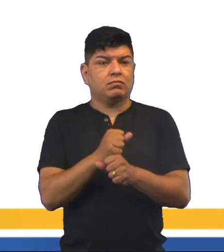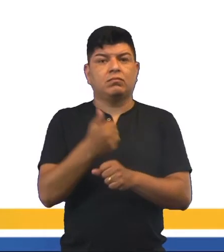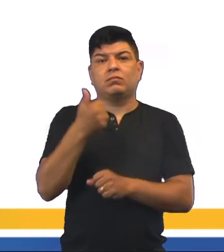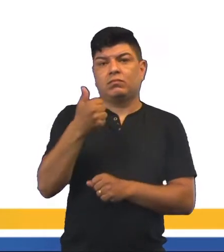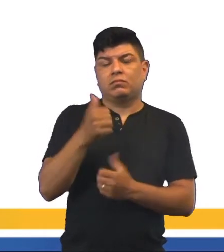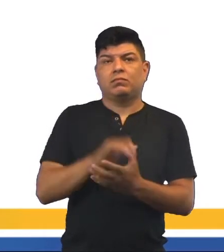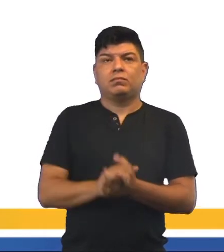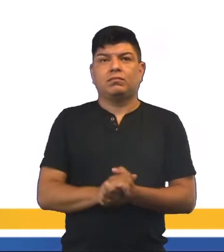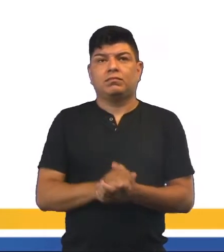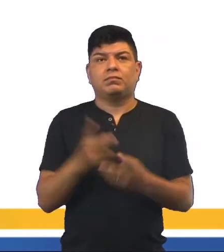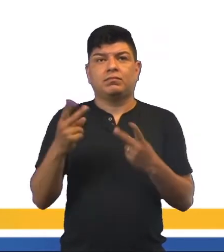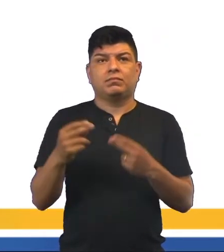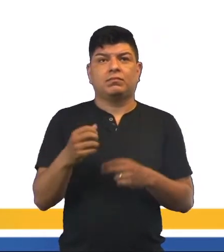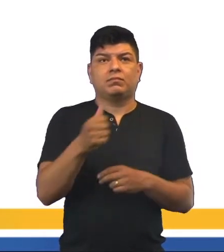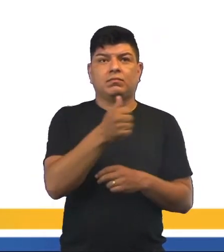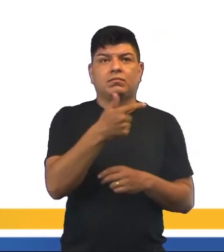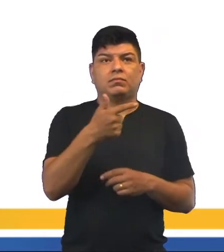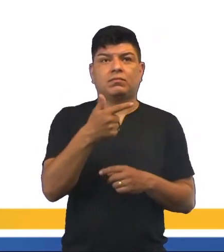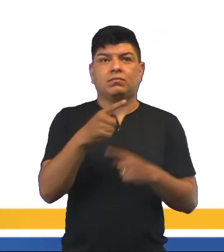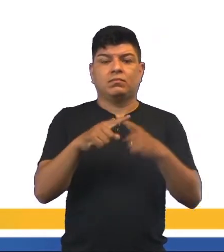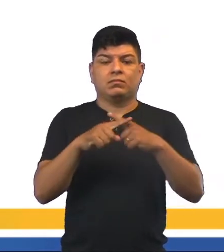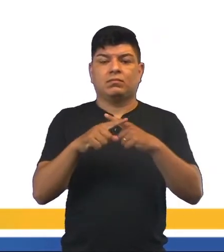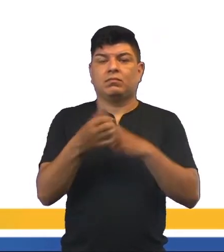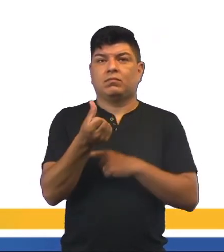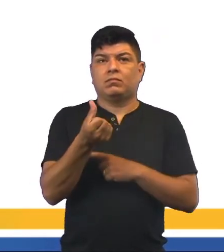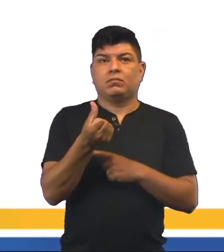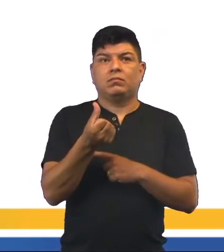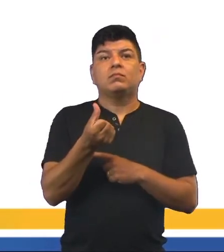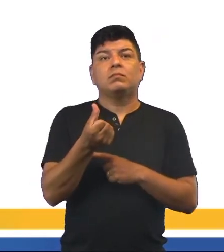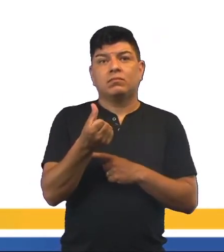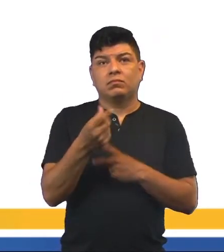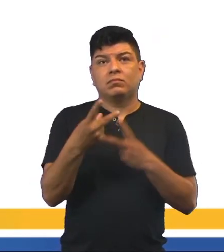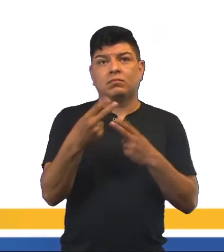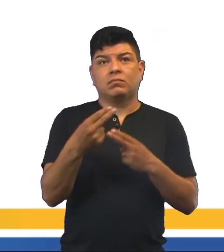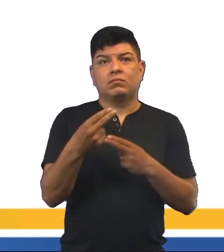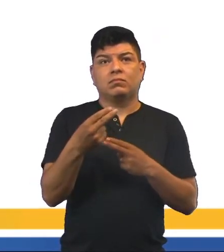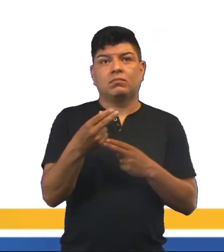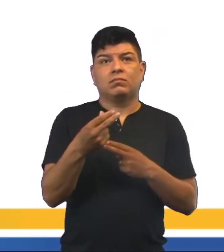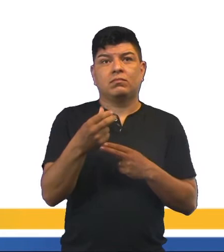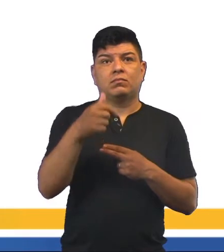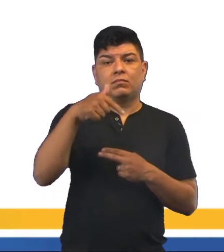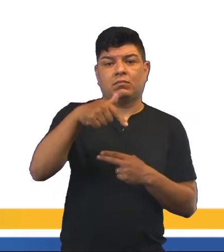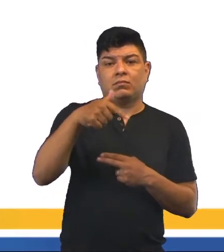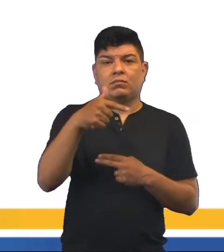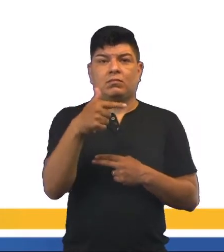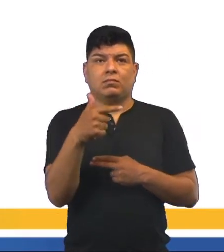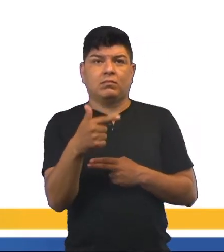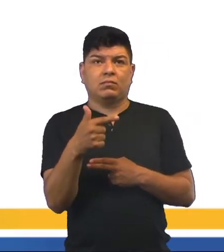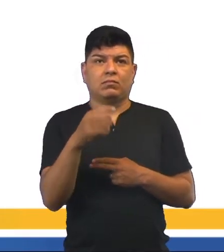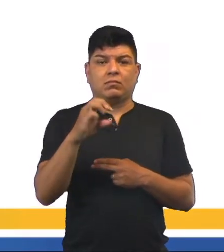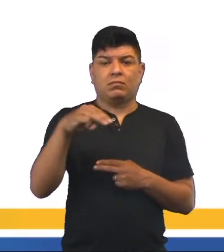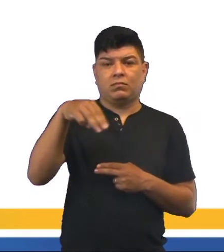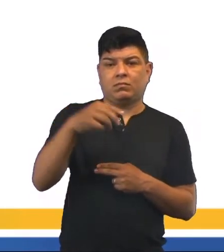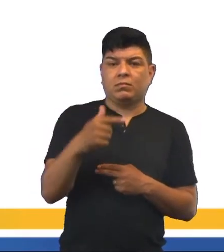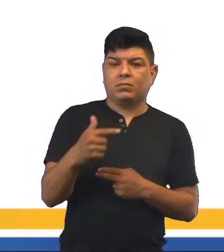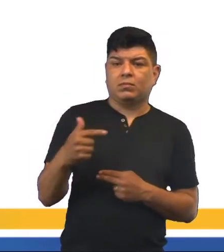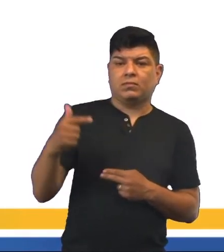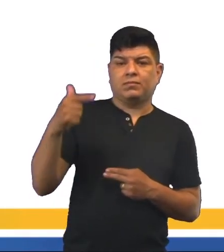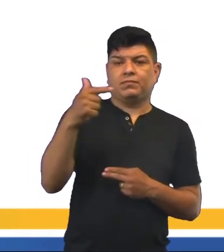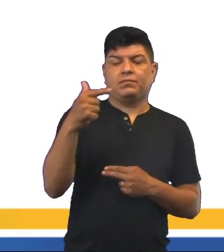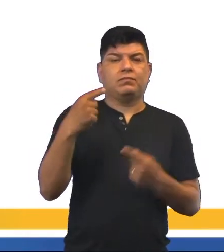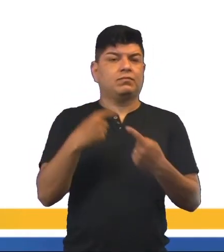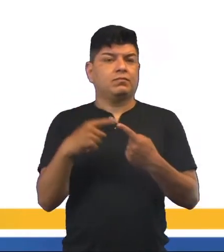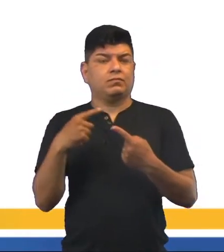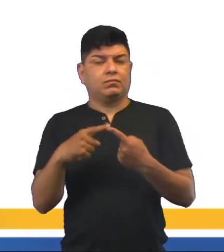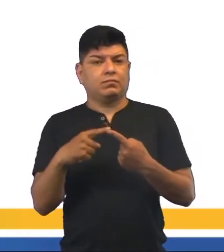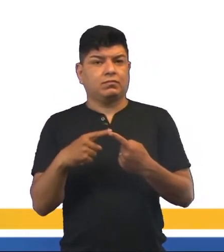1. Vai ser igual a 12 vezes 6, que é igual a 72 centímetros quadrado. Por quê, pessoal? Porque